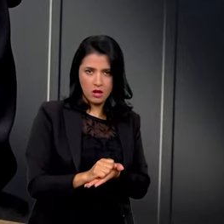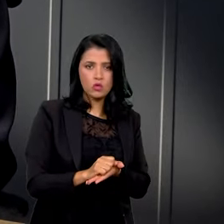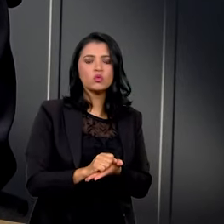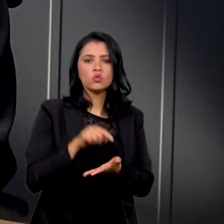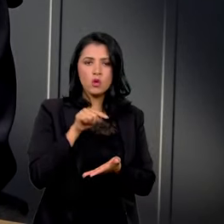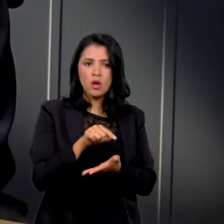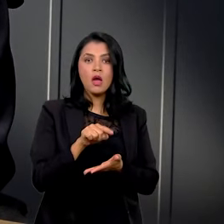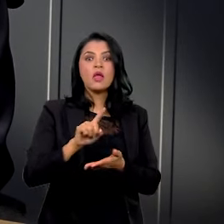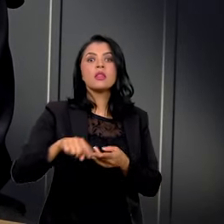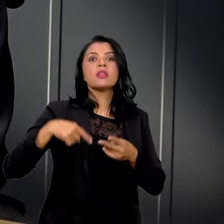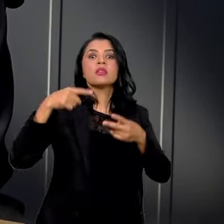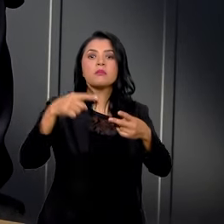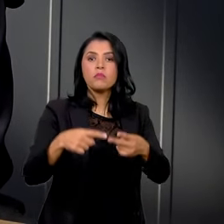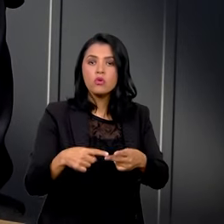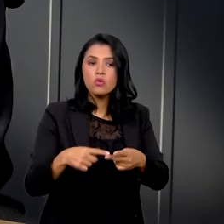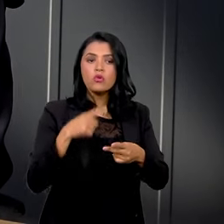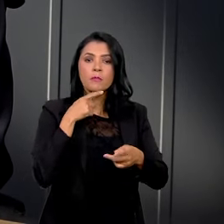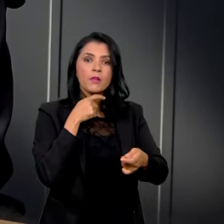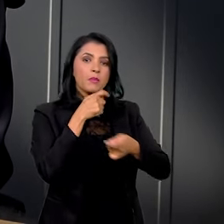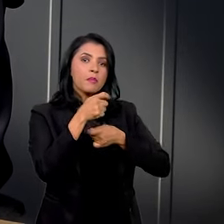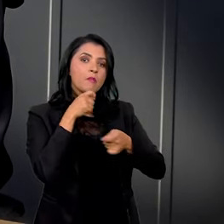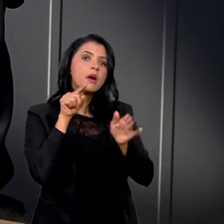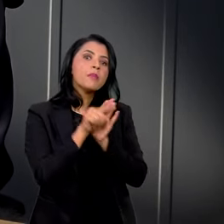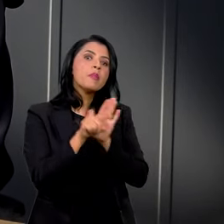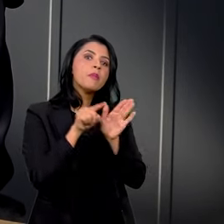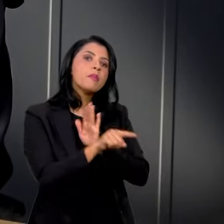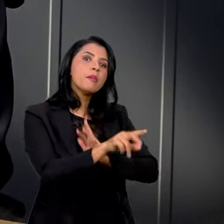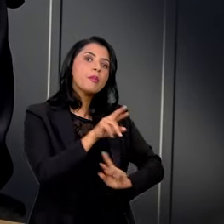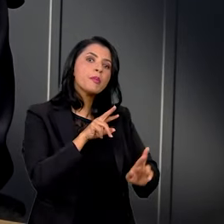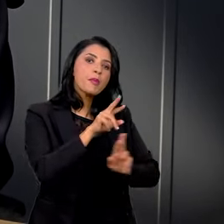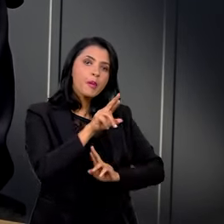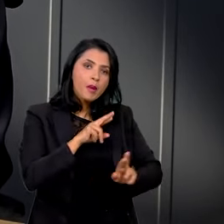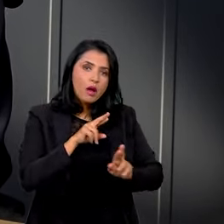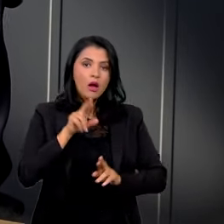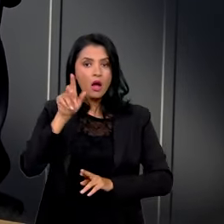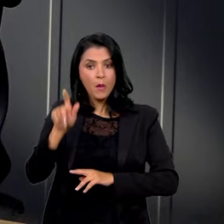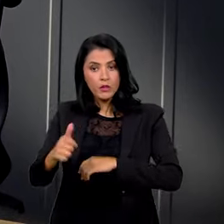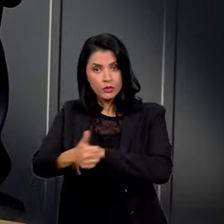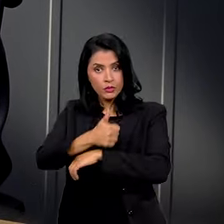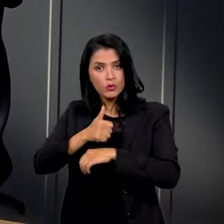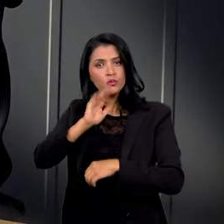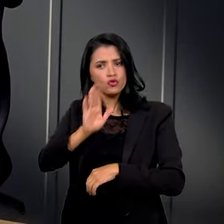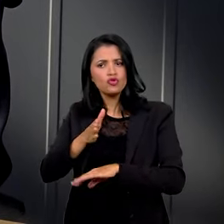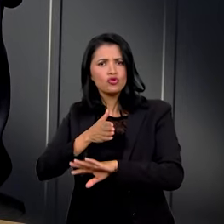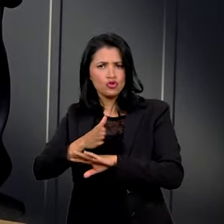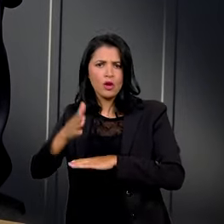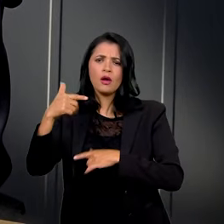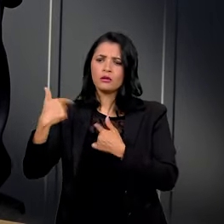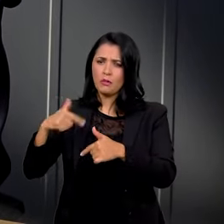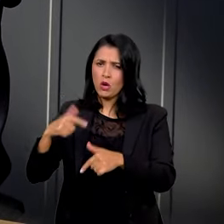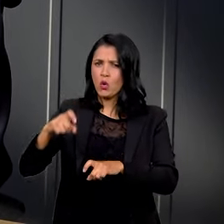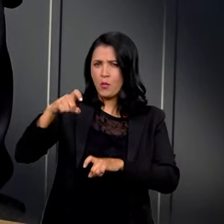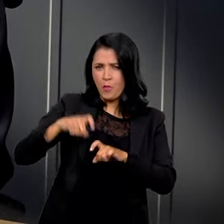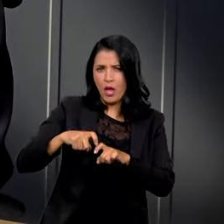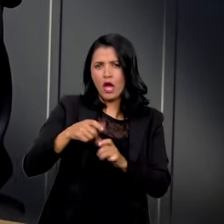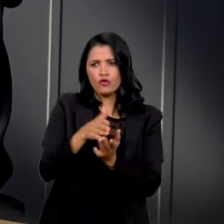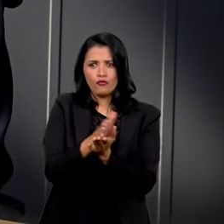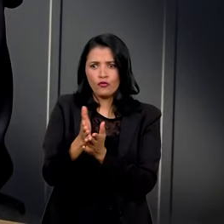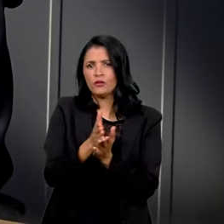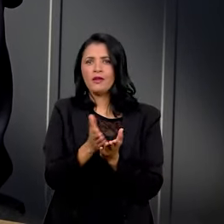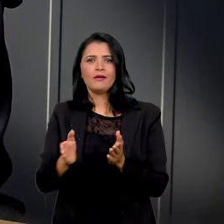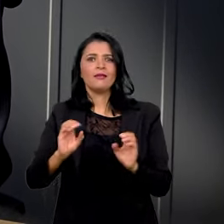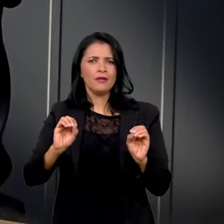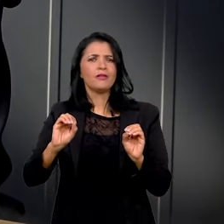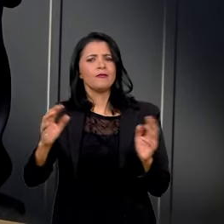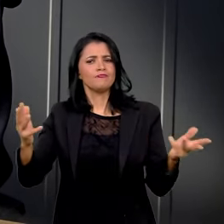cadastro a partir desse cadastro ele vai passar por um processo de uma entrevista essa entrevista é com um profissional que inclusive já trabalhou no médico sem fronteiras então